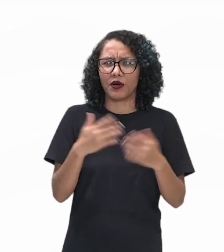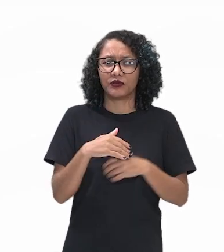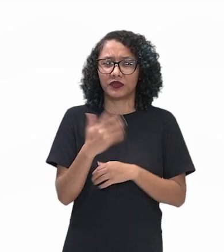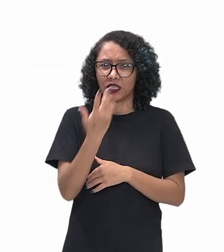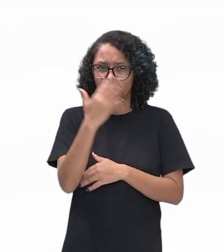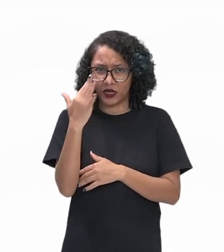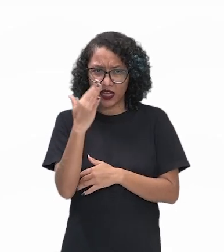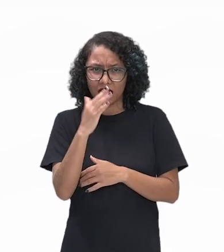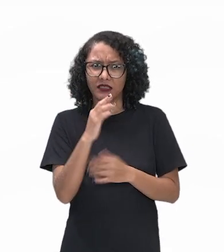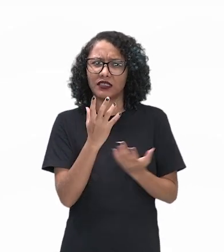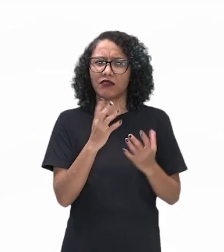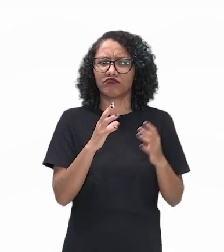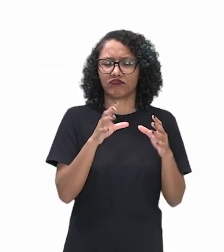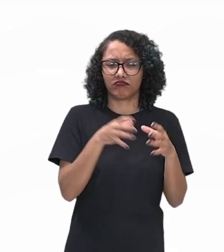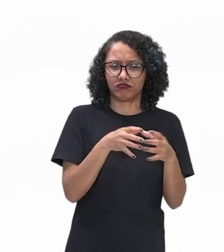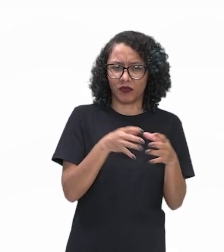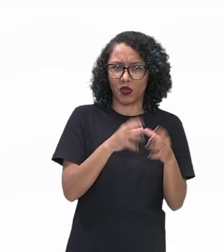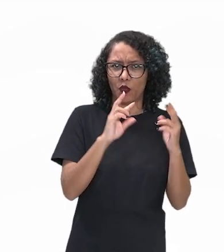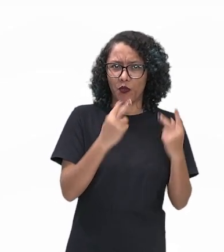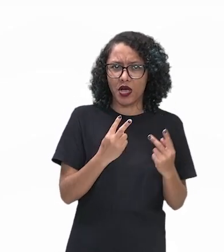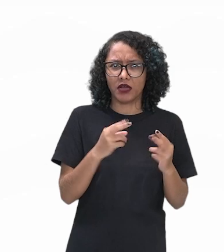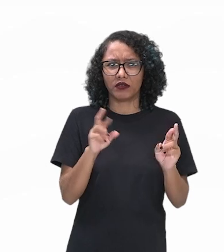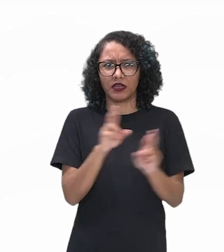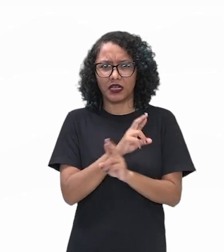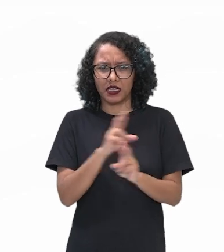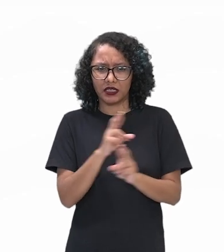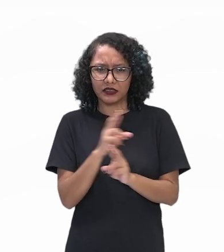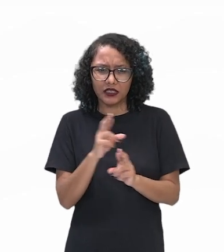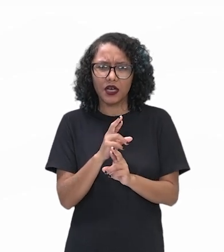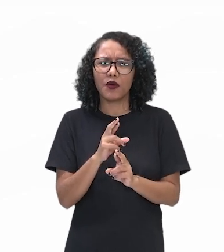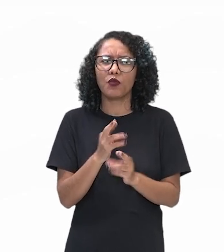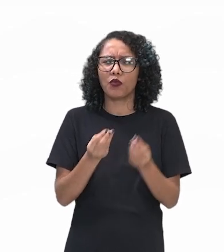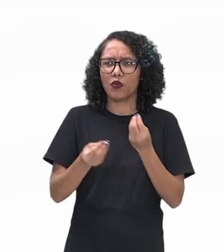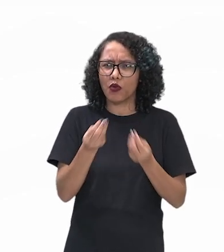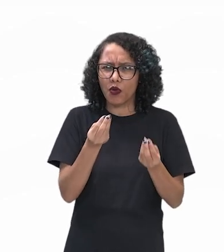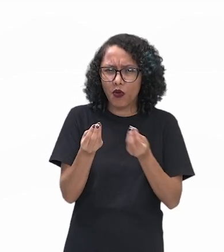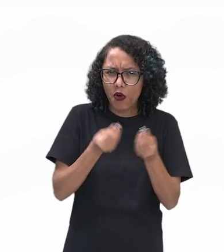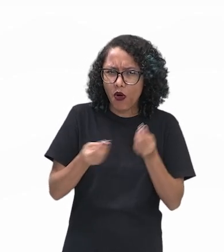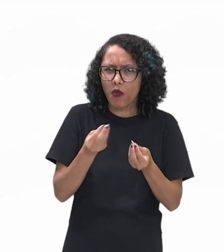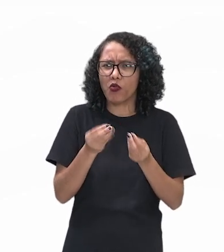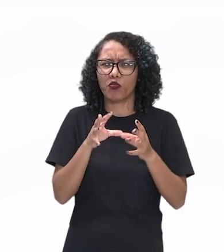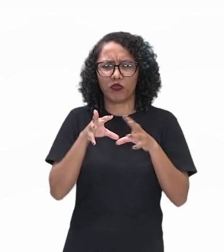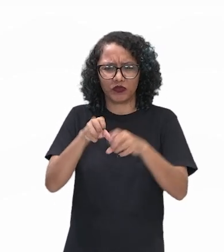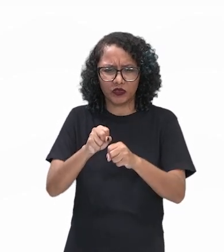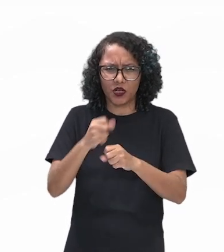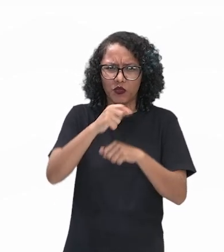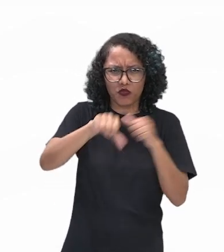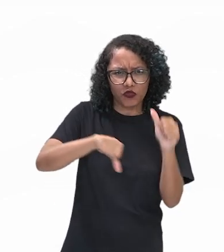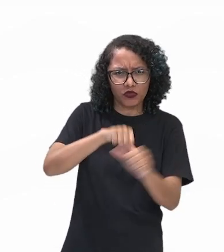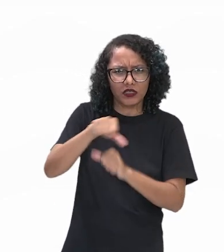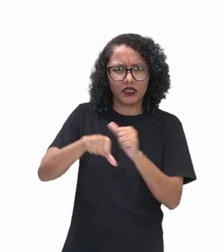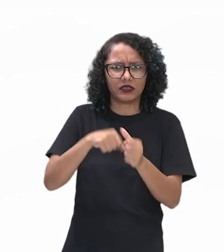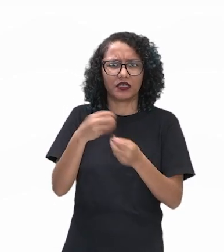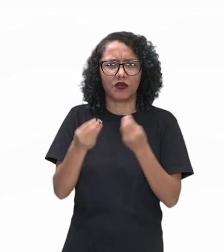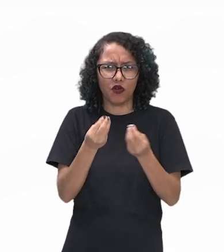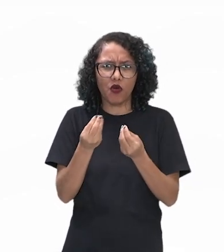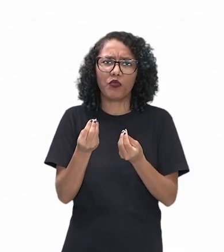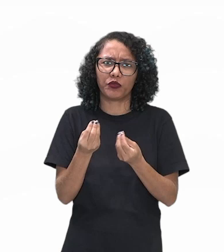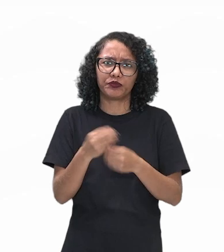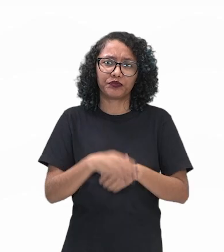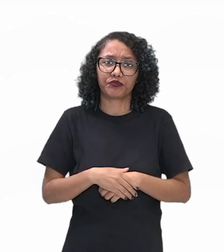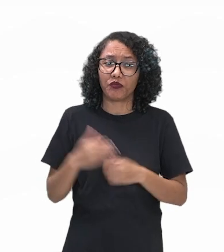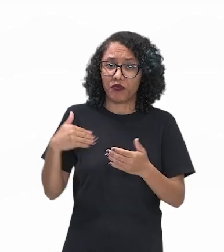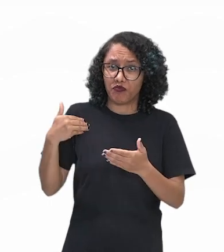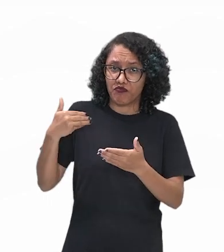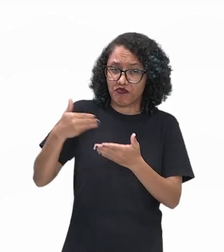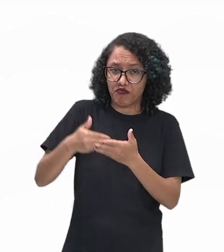conhecimento: relações de apropriação e transformação da natureza pelas diferentes sociedades humanas ao longo